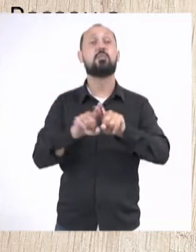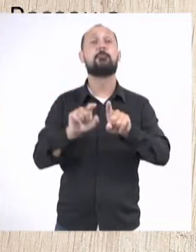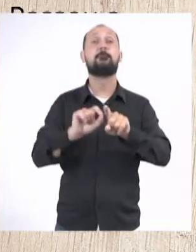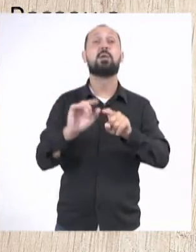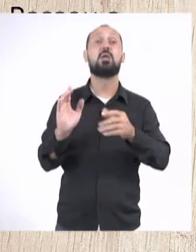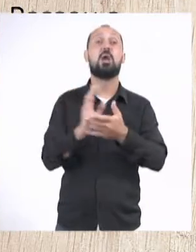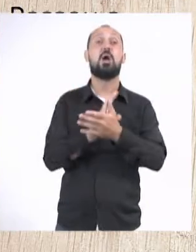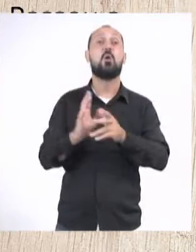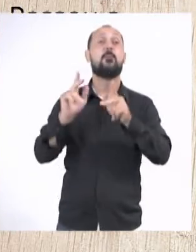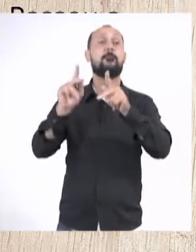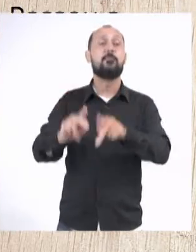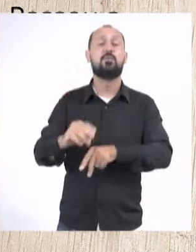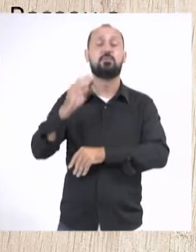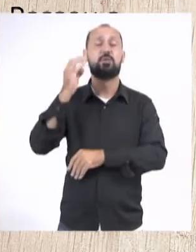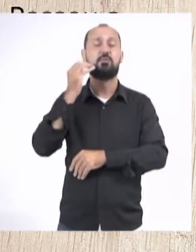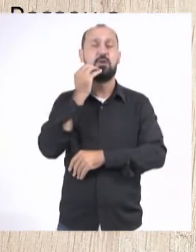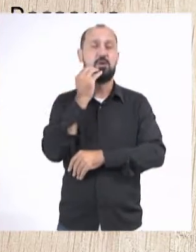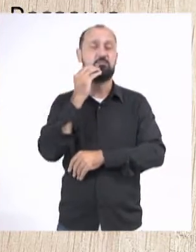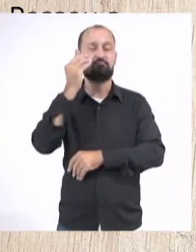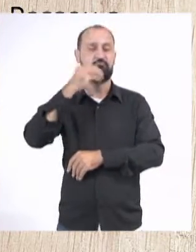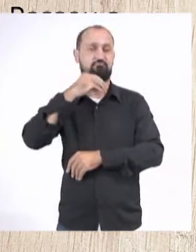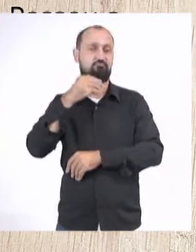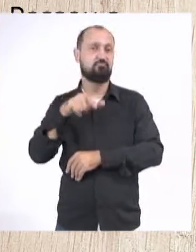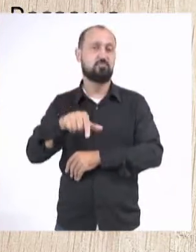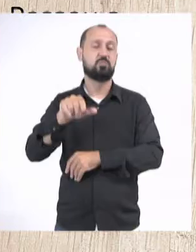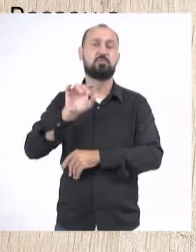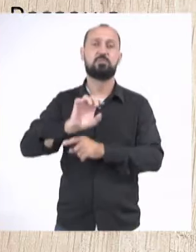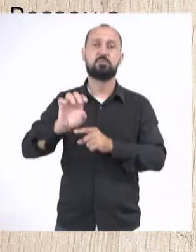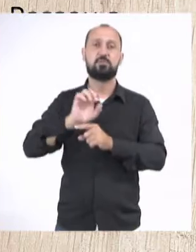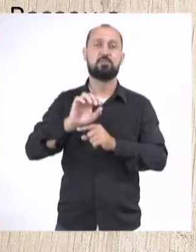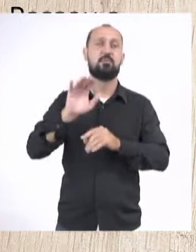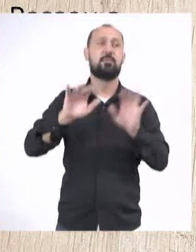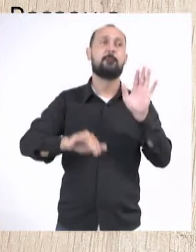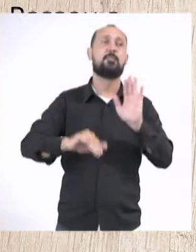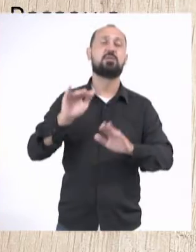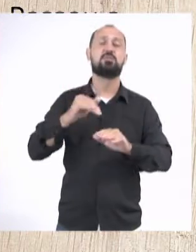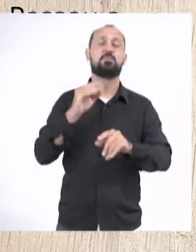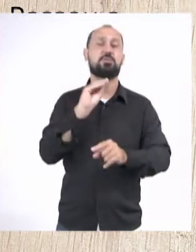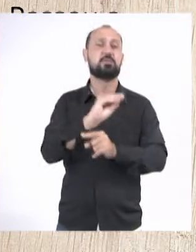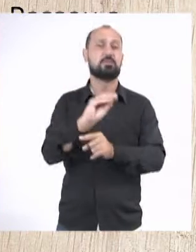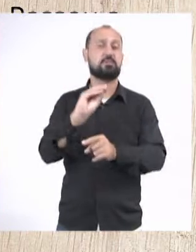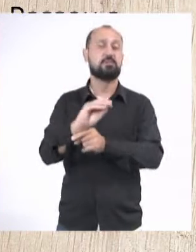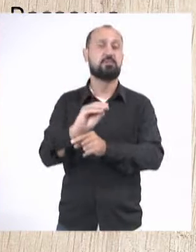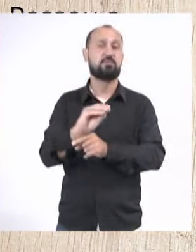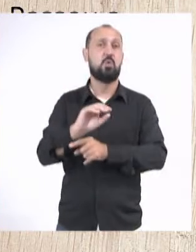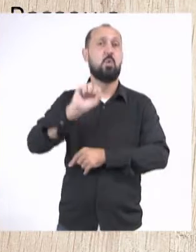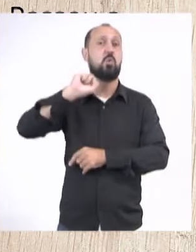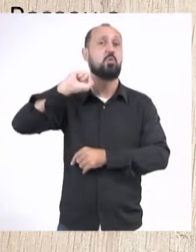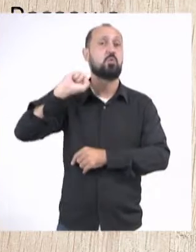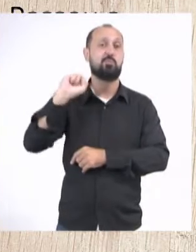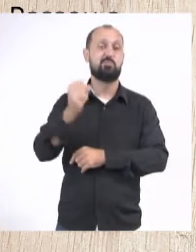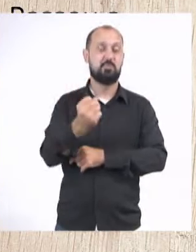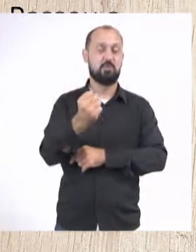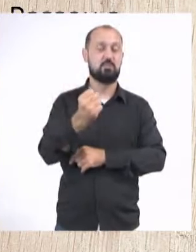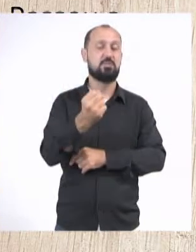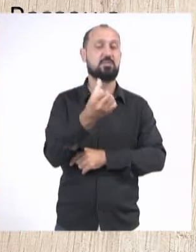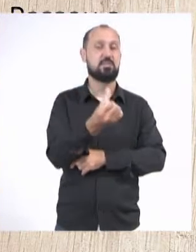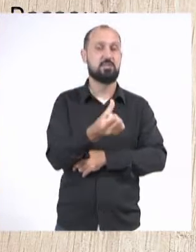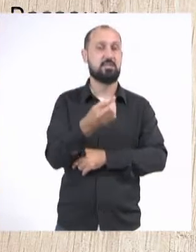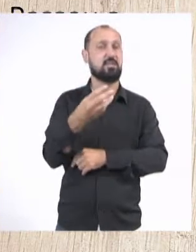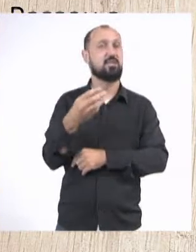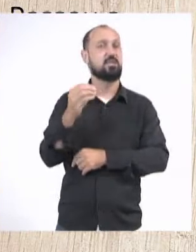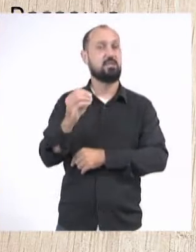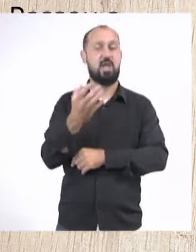população vulnerável do Estado. Ele serve diariamente aproximadamente